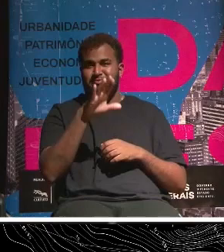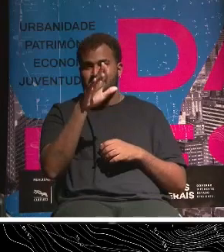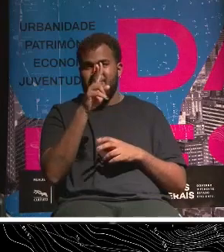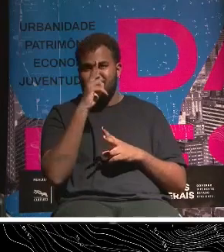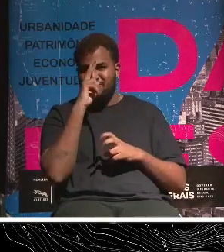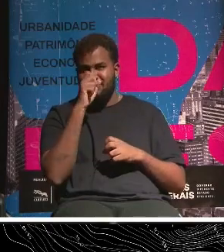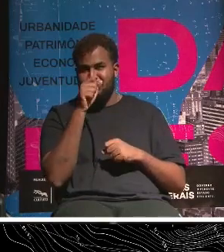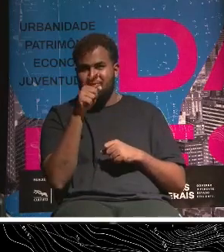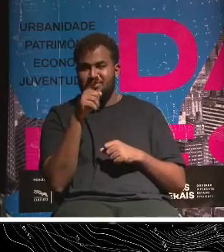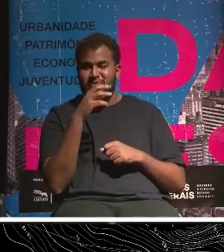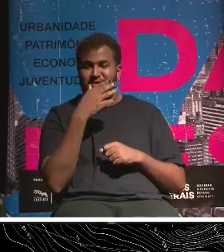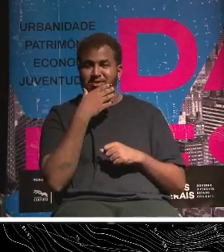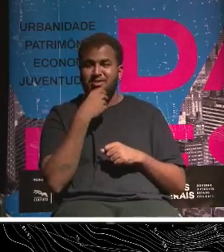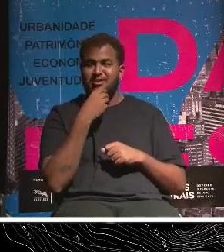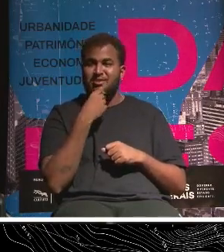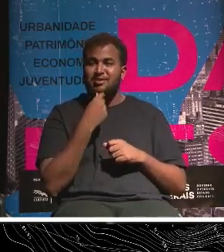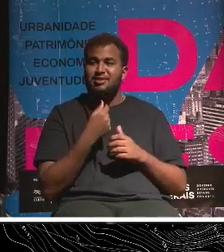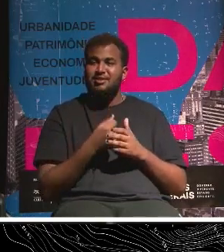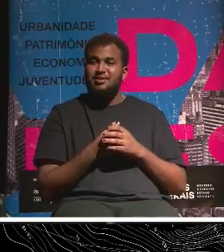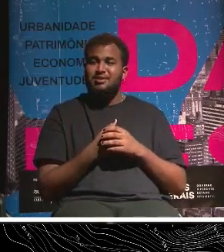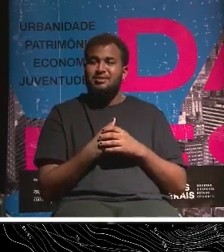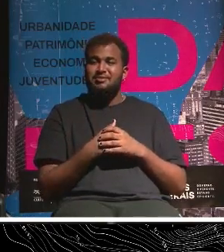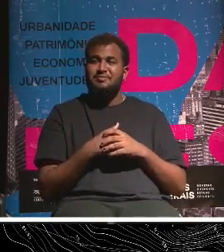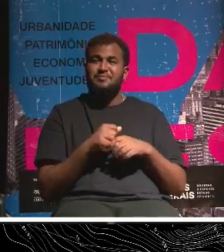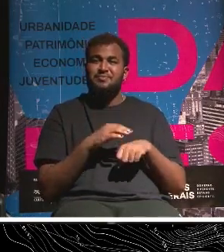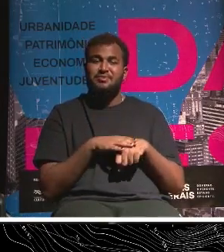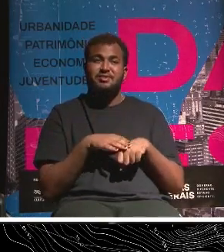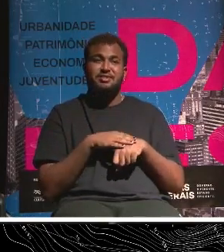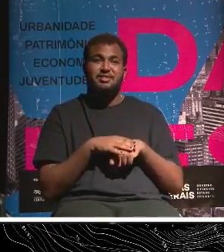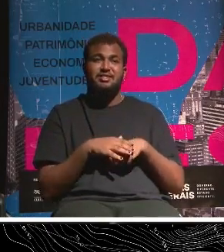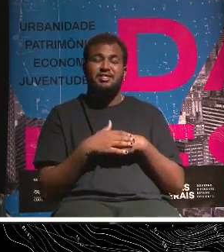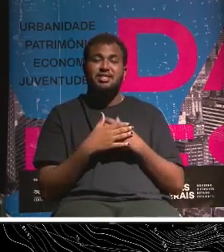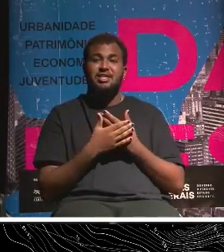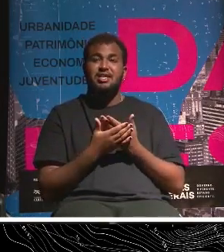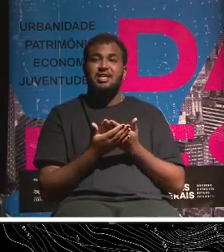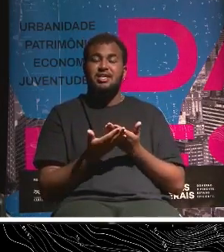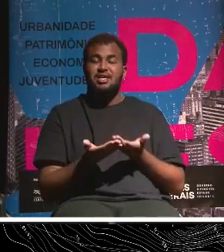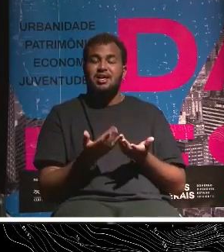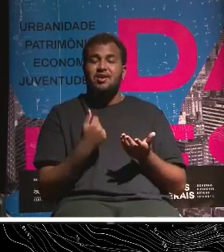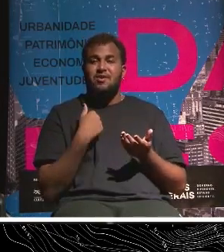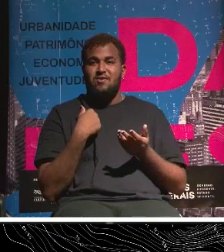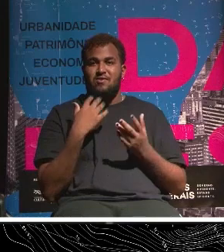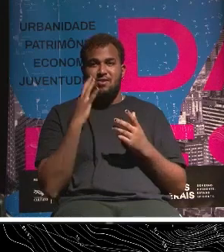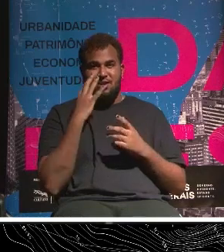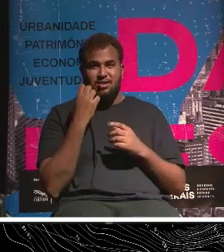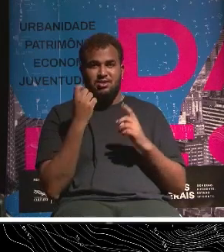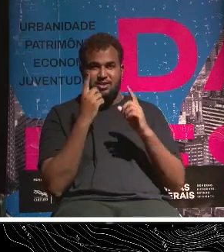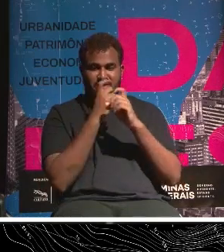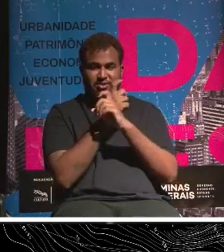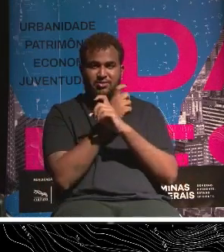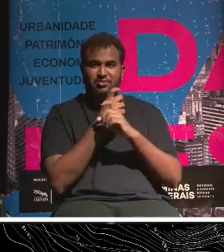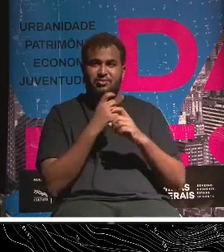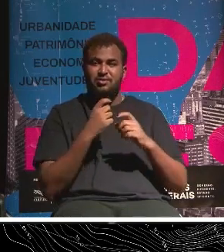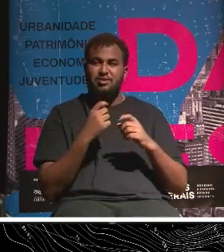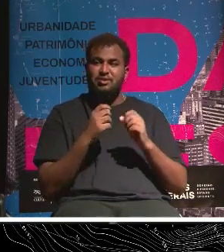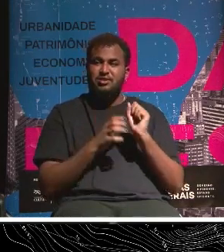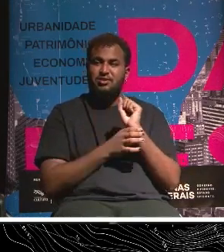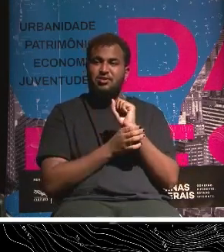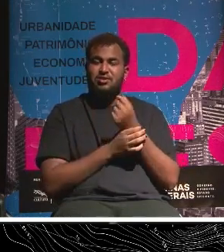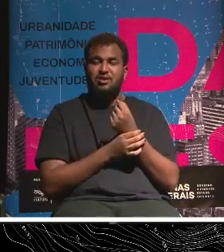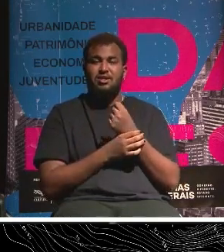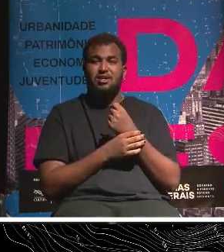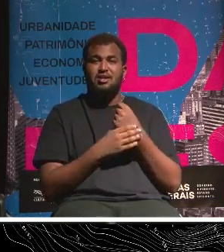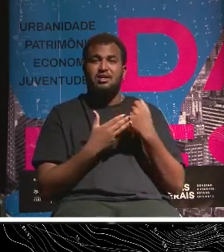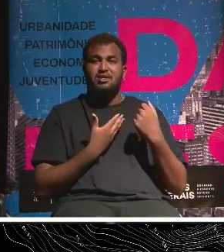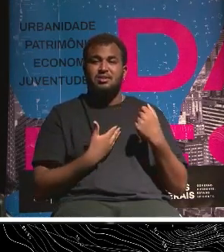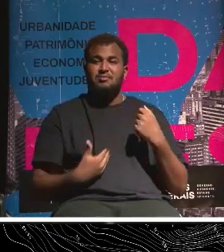mano, pelo comentário, assim. Eu acho complicado esse pensamento de uma segurança pública colaborativa,